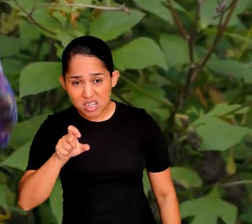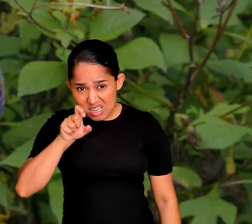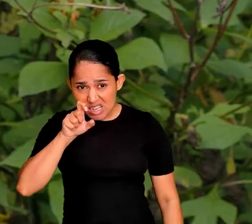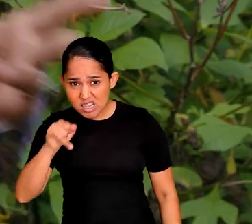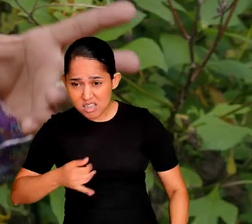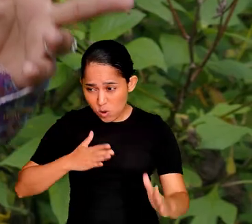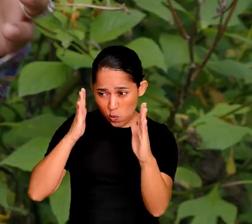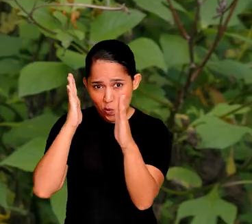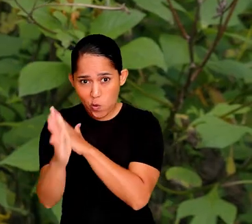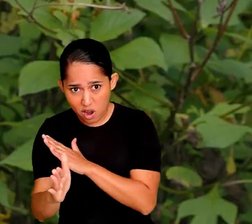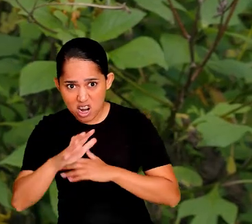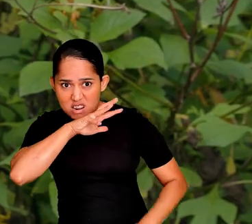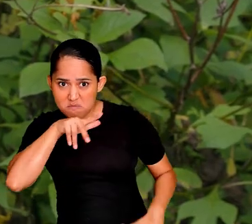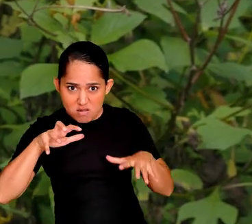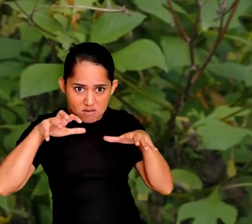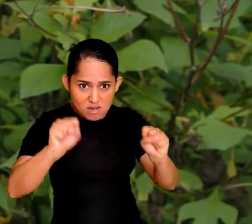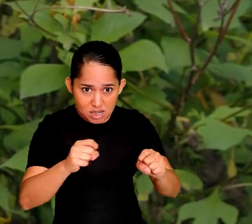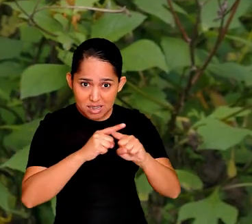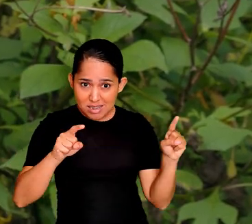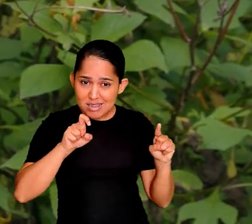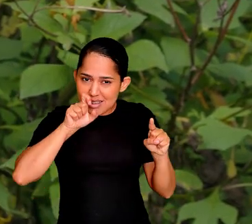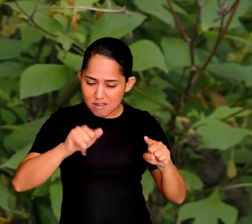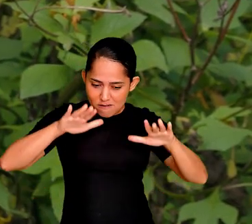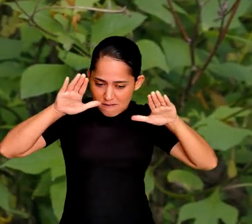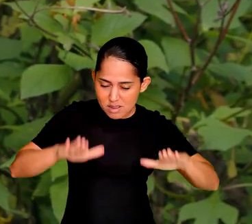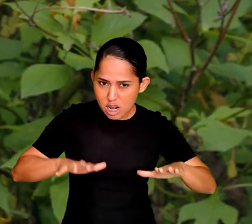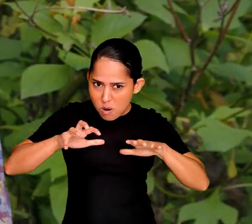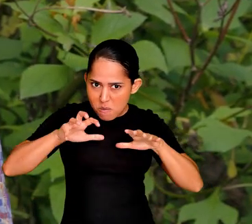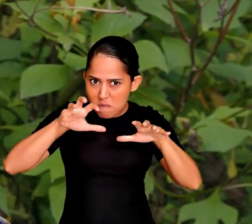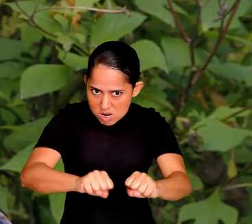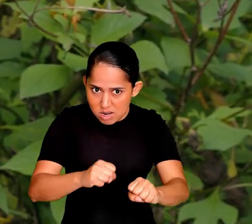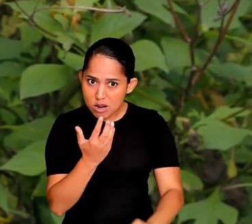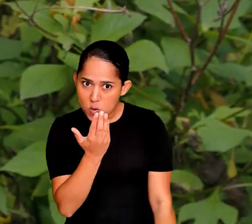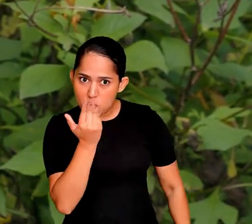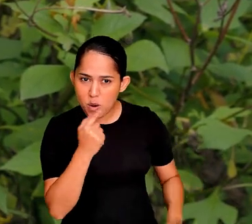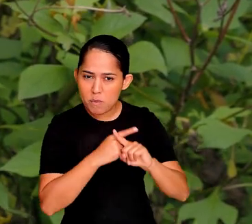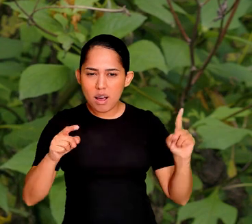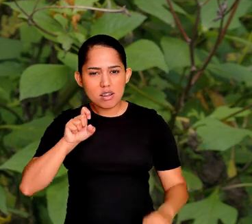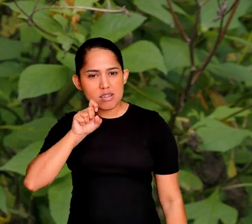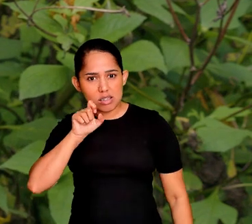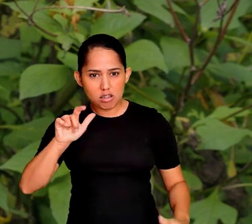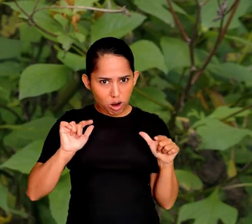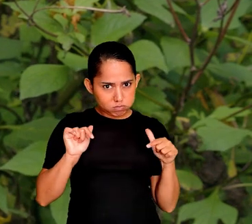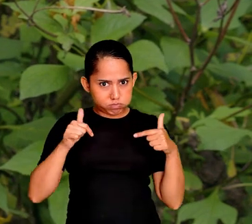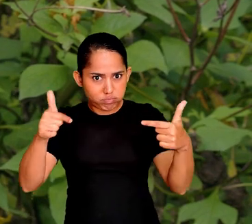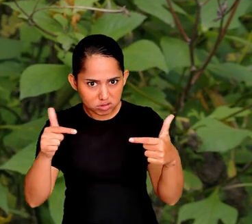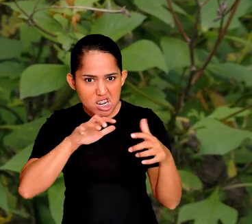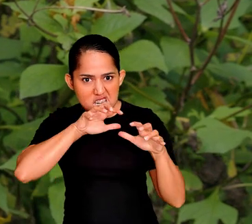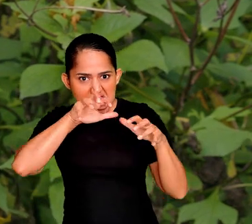homem diz e some. Se correr o bicho pega, se ficar o bicho come, mas se